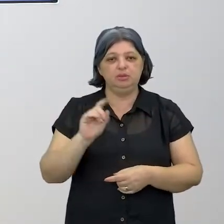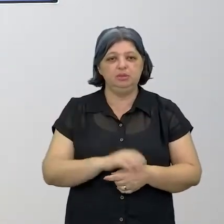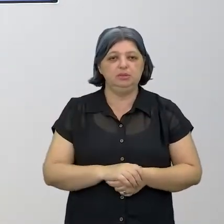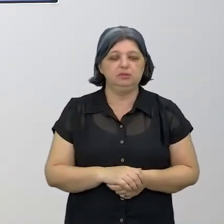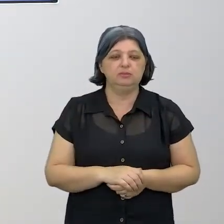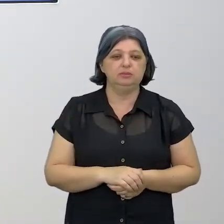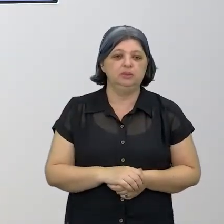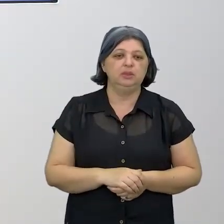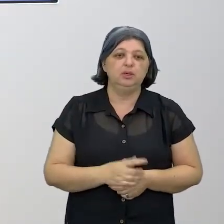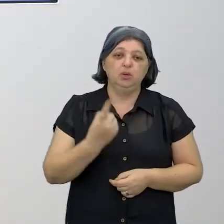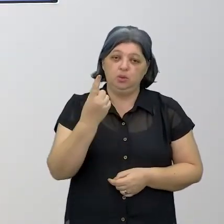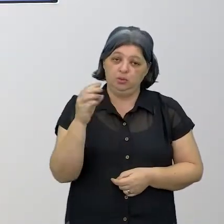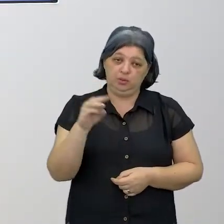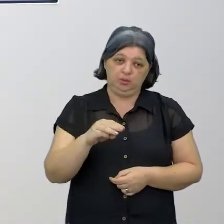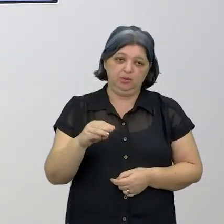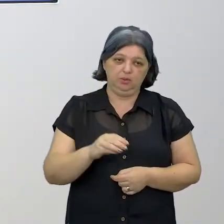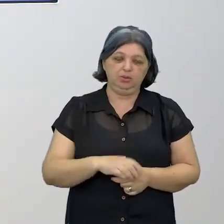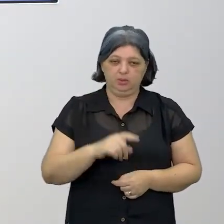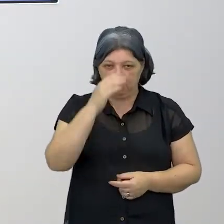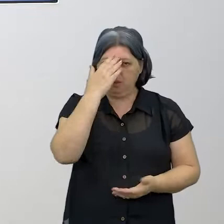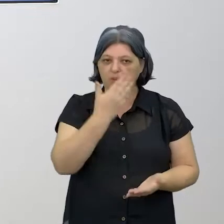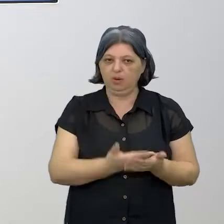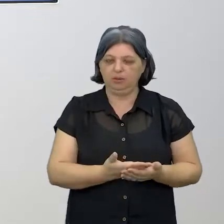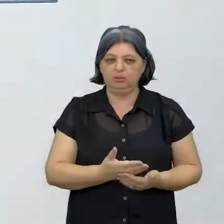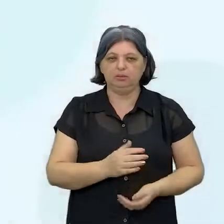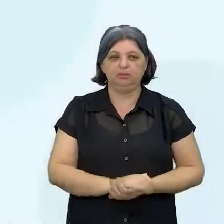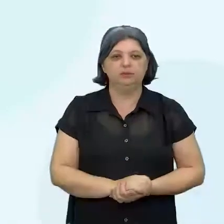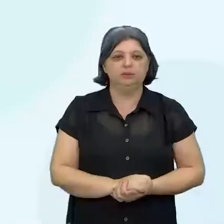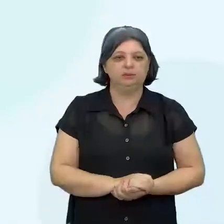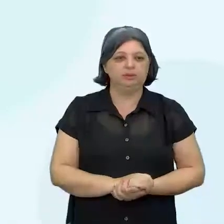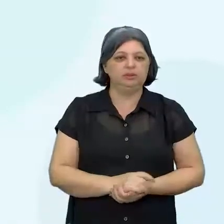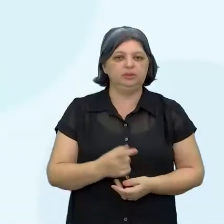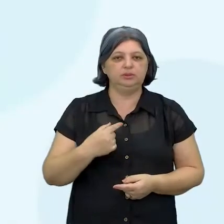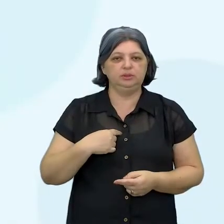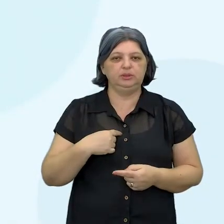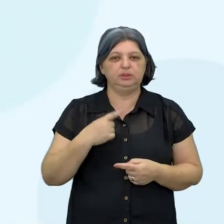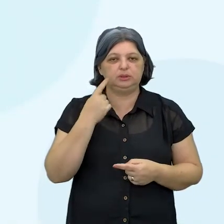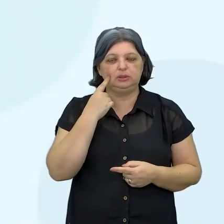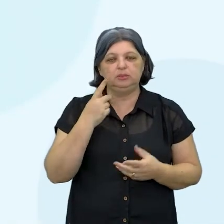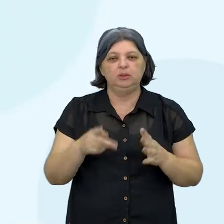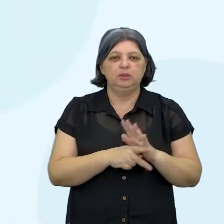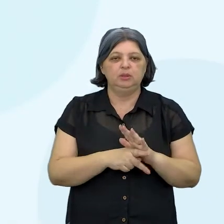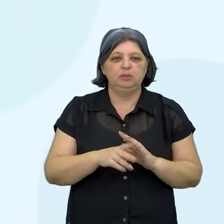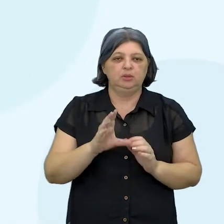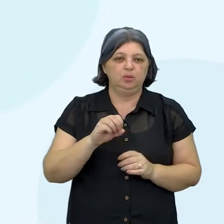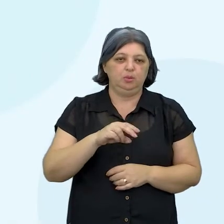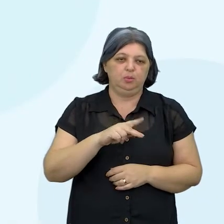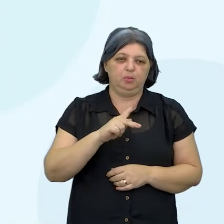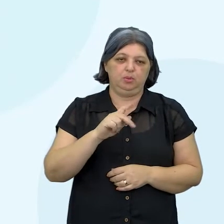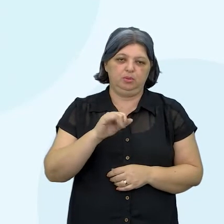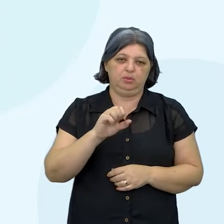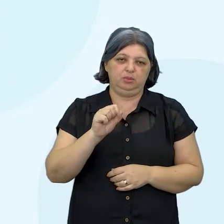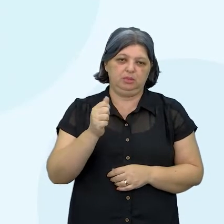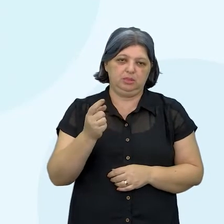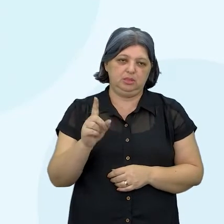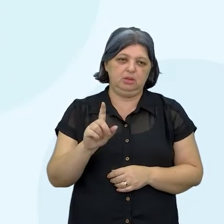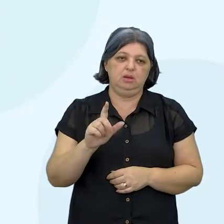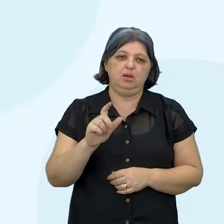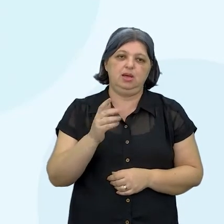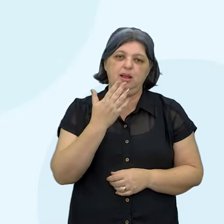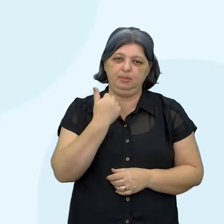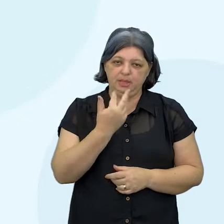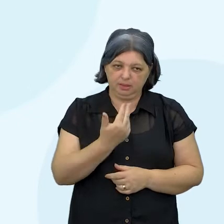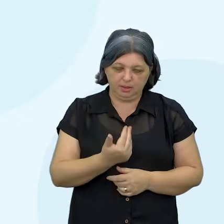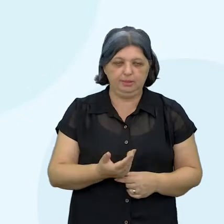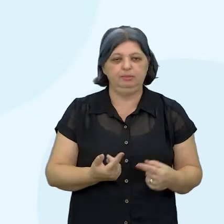com 1 minuto, porque eu acredito em mim, temos a compulsão alimentar, que junto com a anorexia e a bulimia também é um transtorno